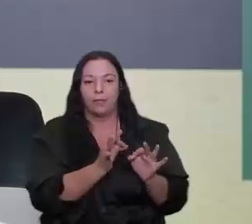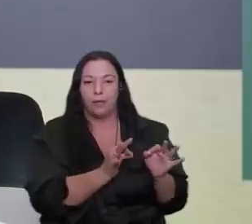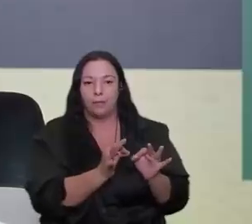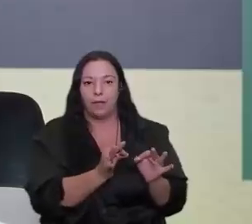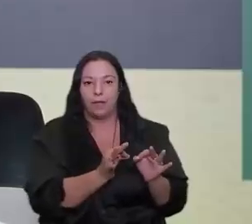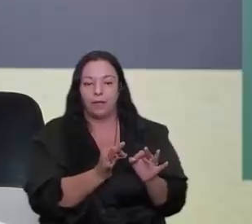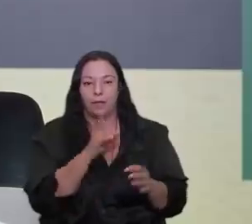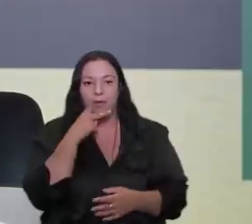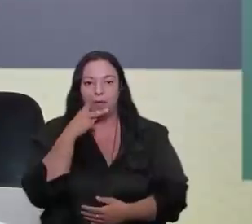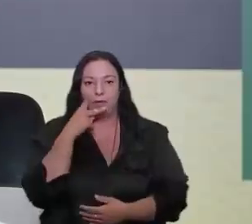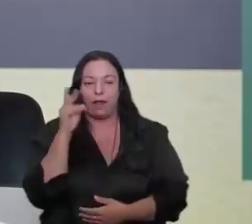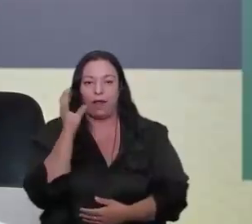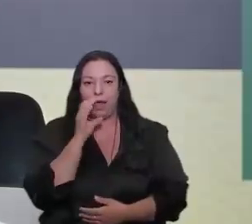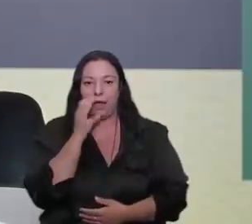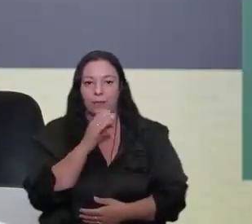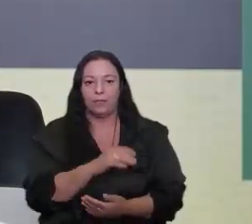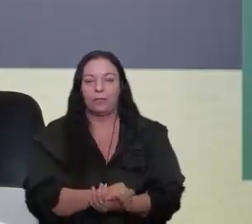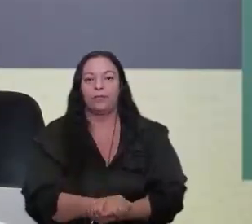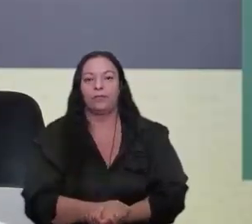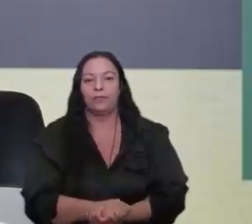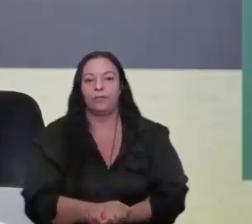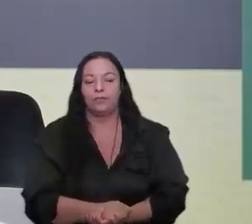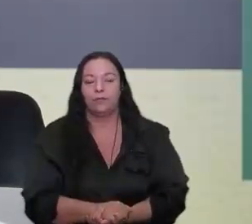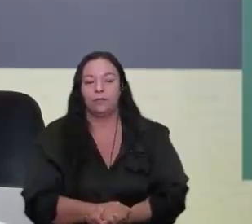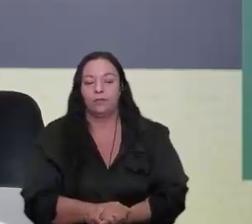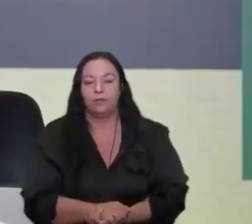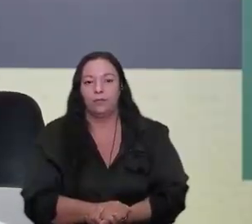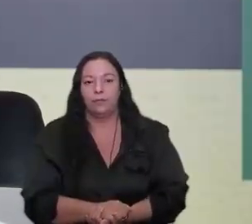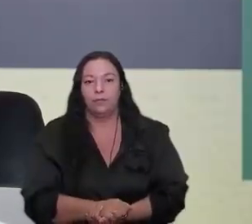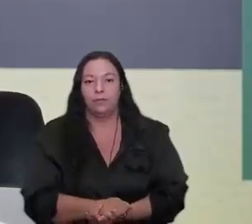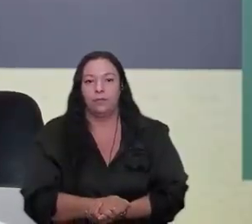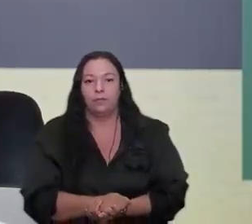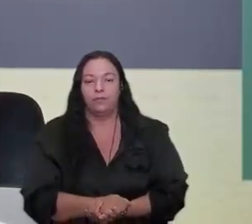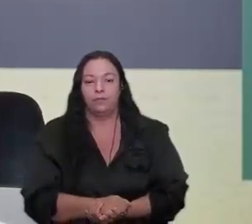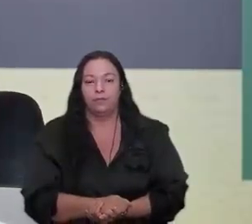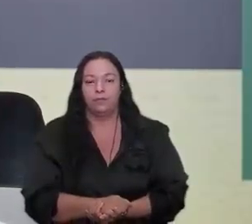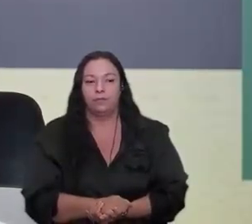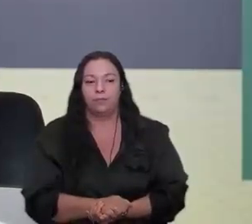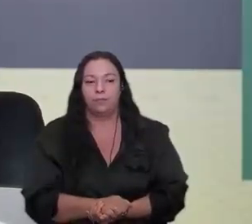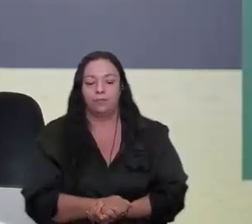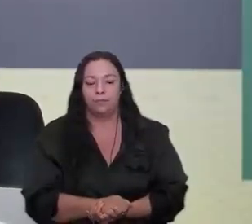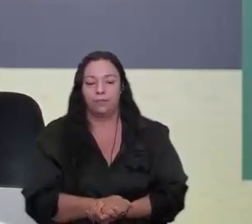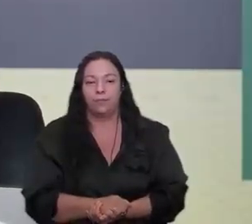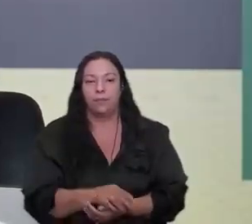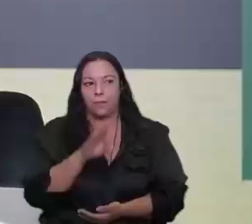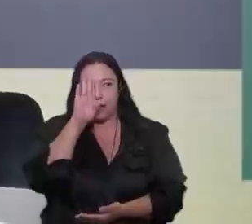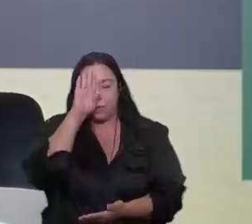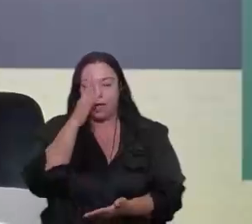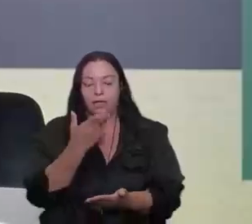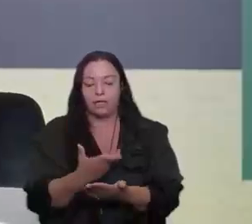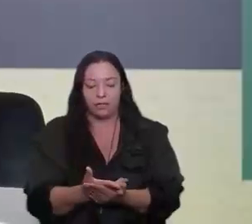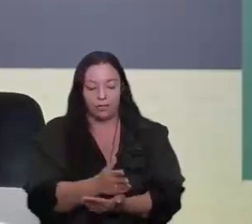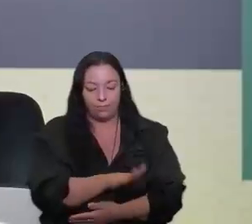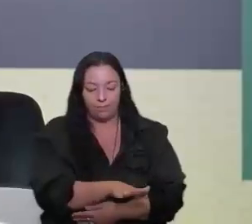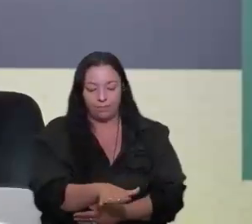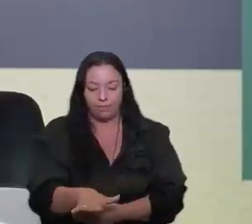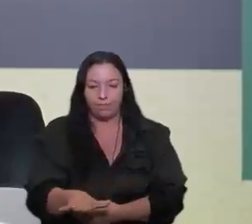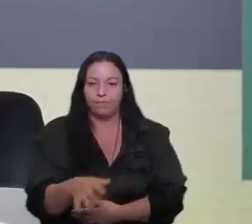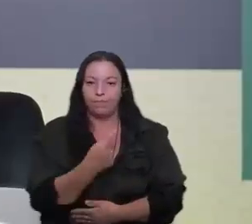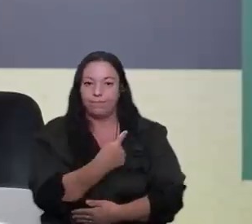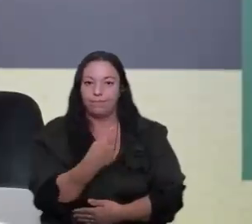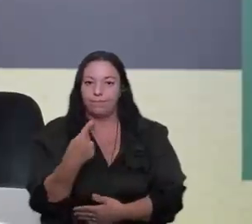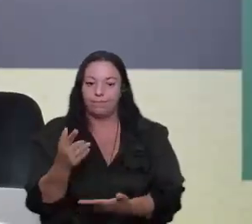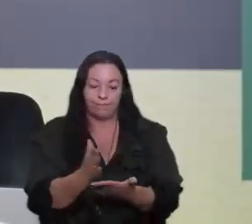falar rapidamente. Eu acredito que, na infância, né, cada livro que a